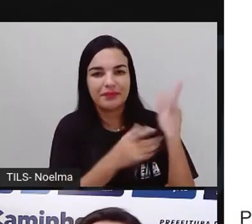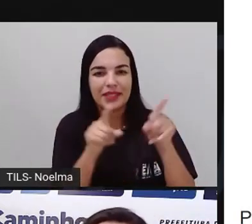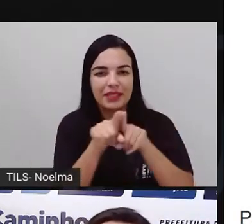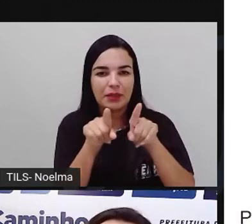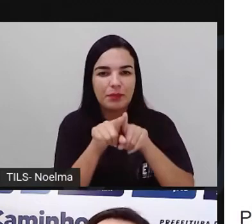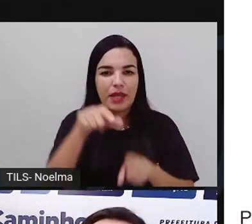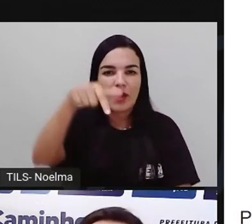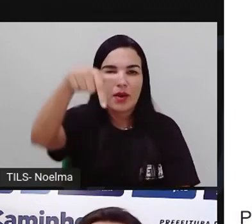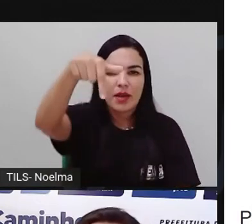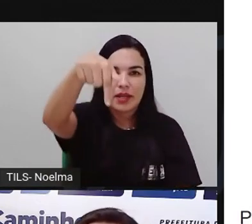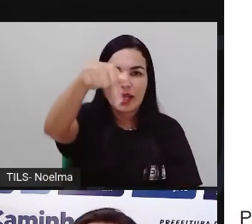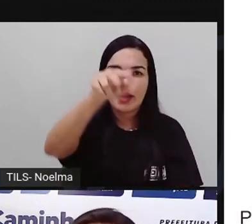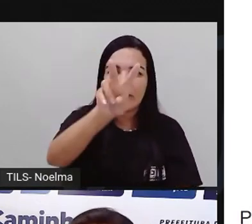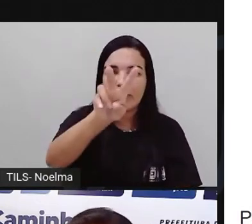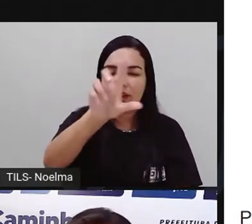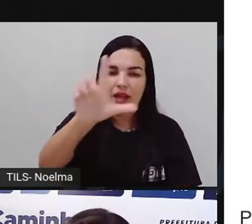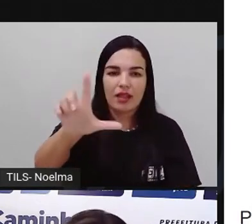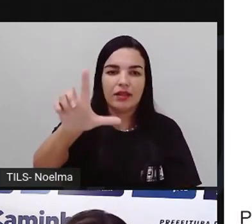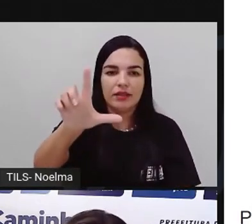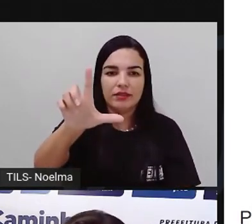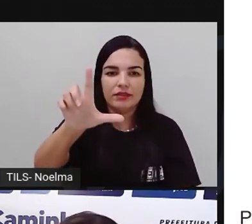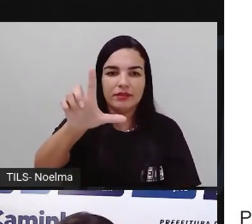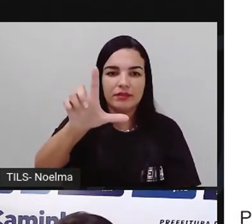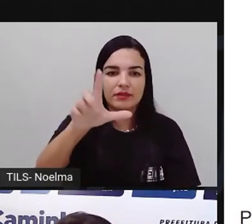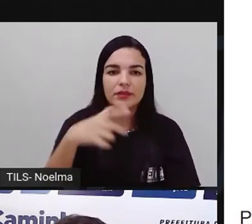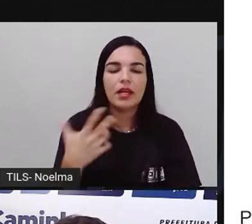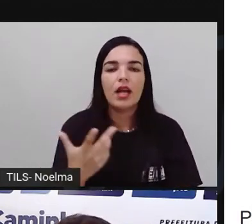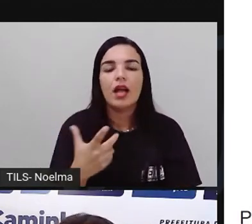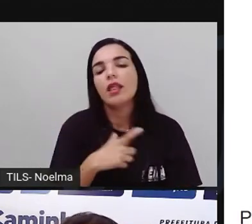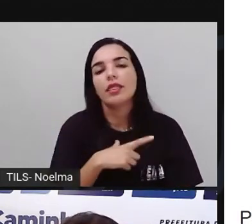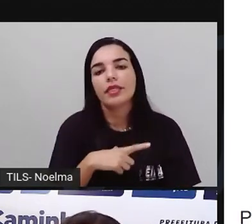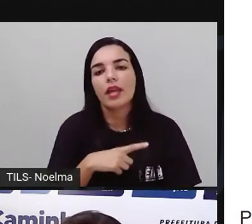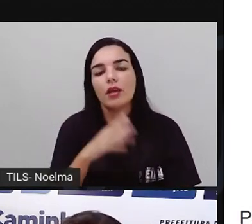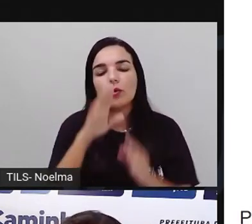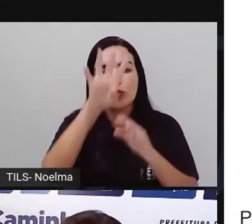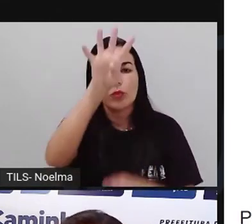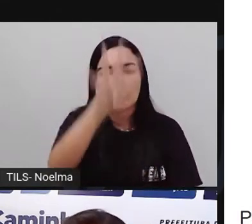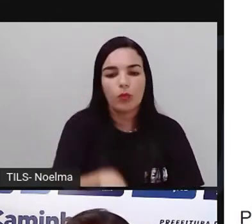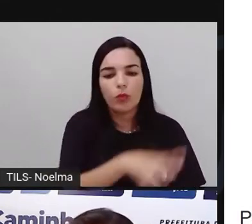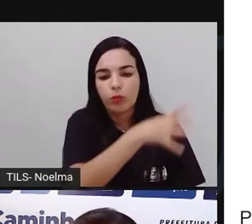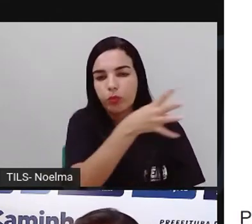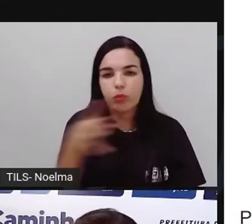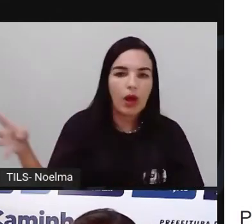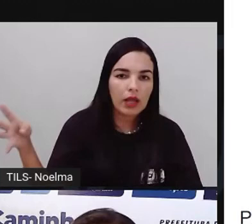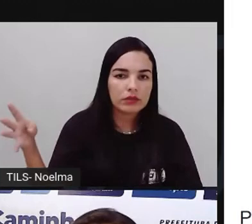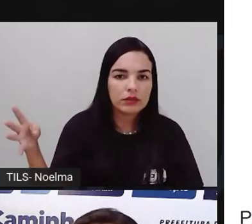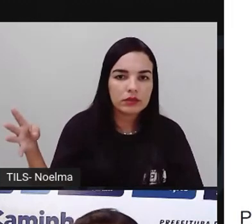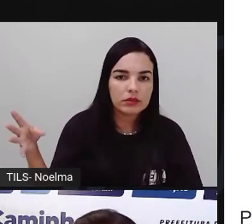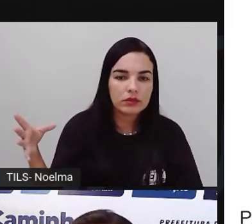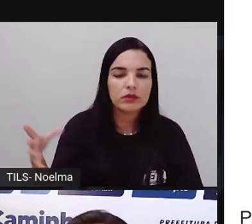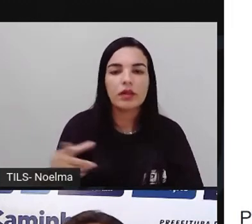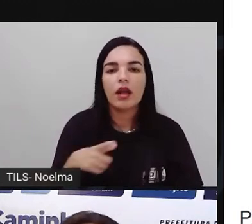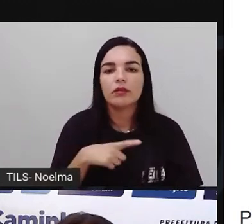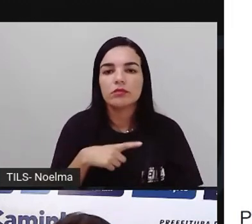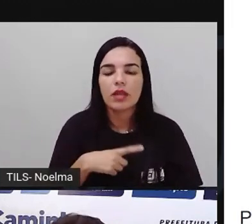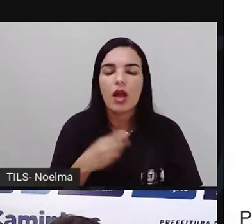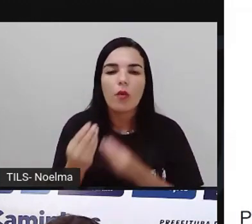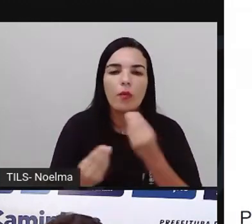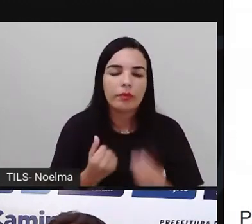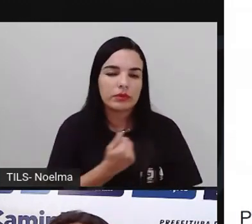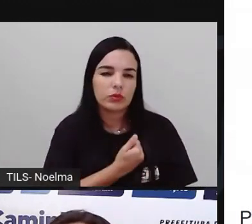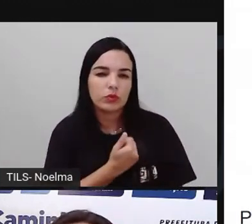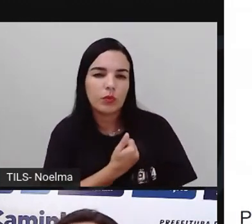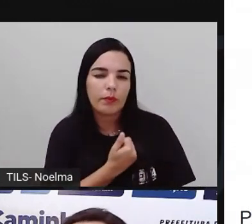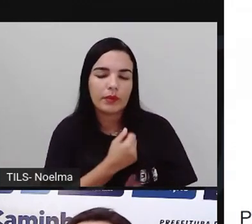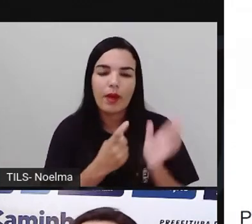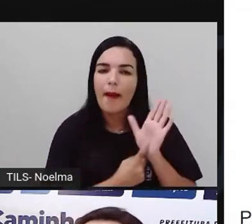ou quadro valor de lugar. Por que a Pro está mostrando esse quadro? Porque quando a gente fala em números, em representação